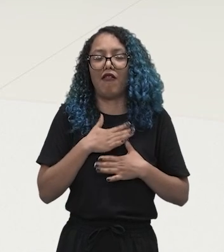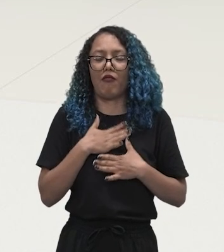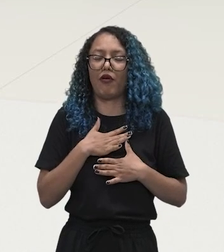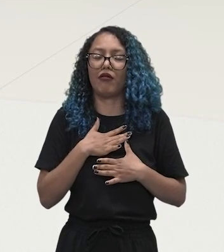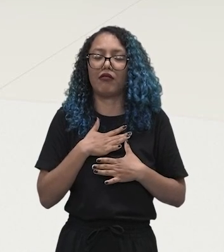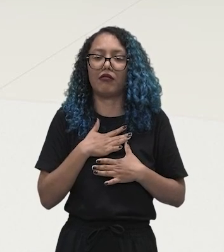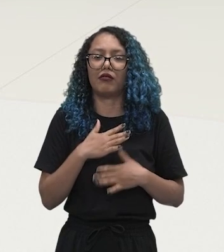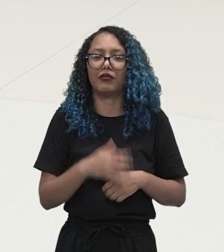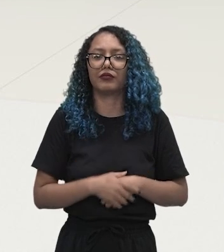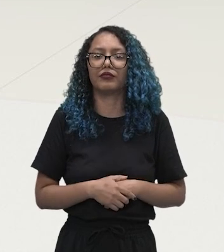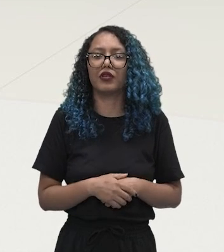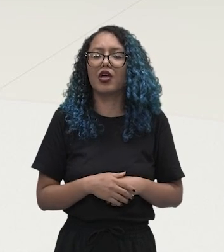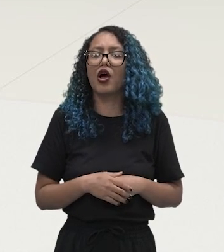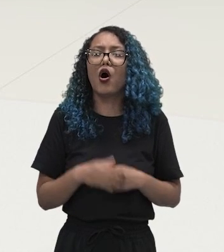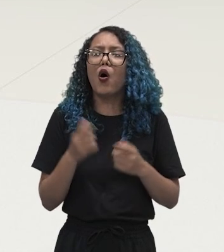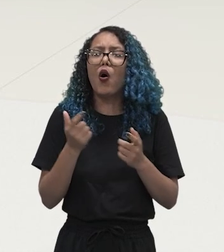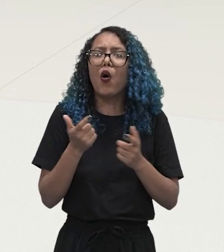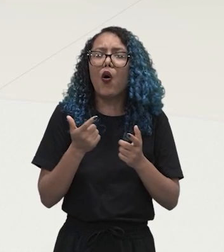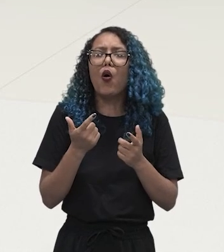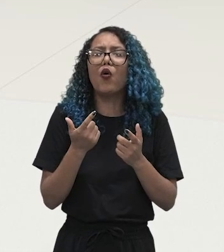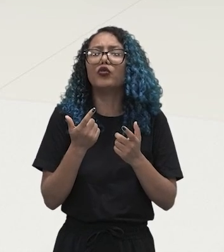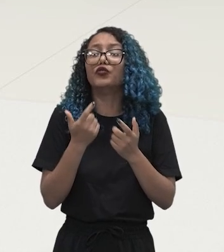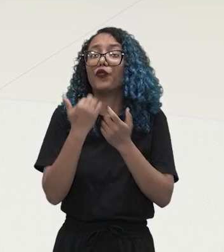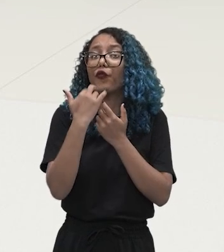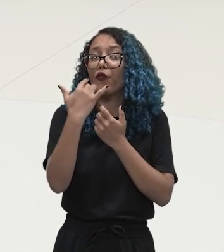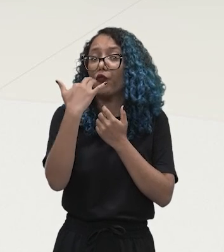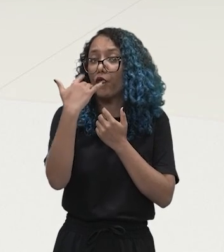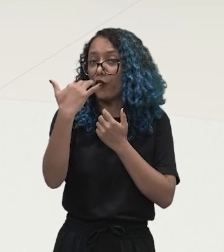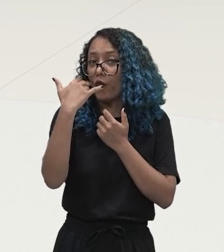é que a gente encontra? Nas fumaças ou